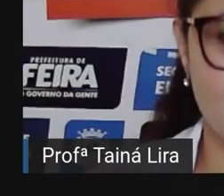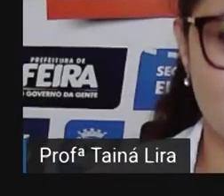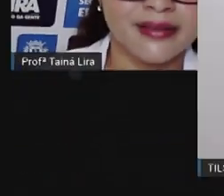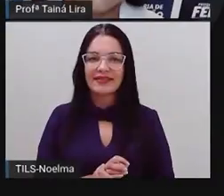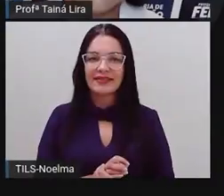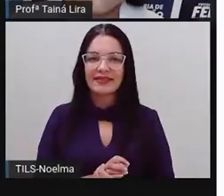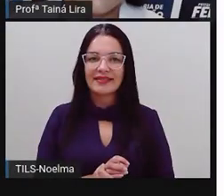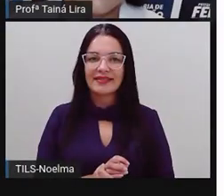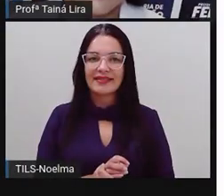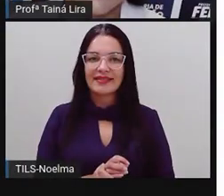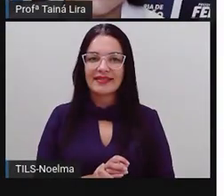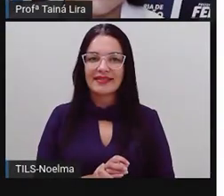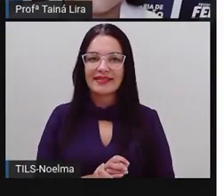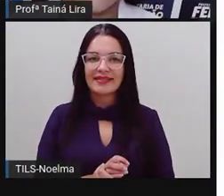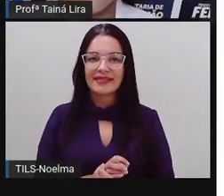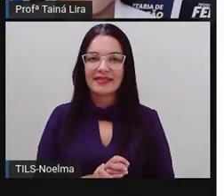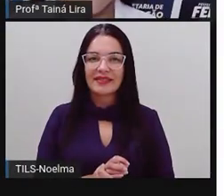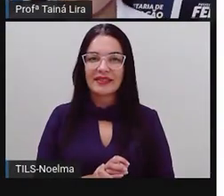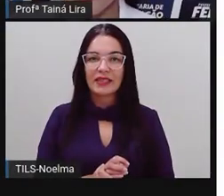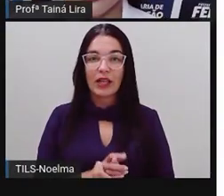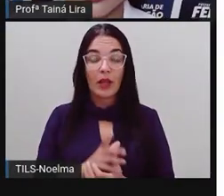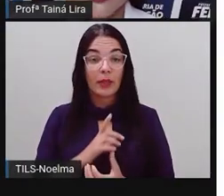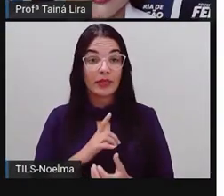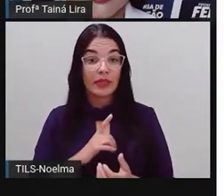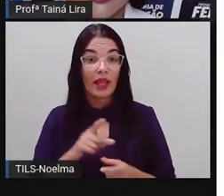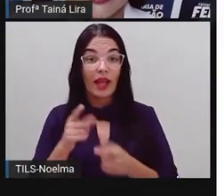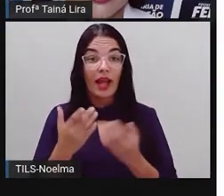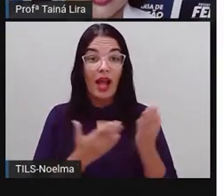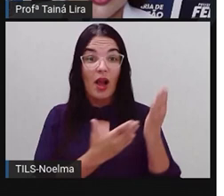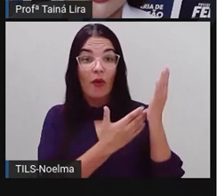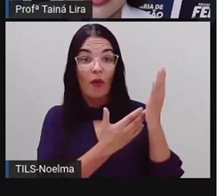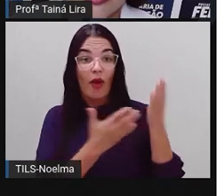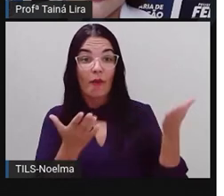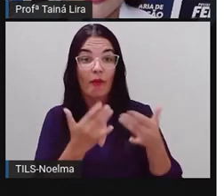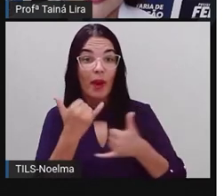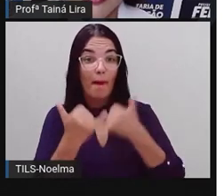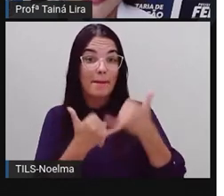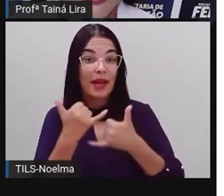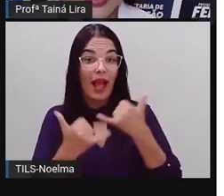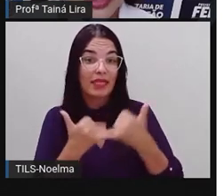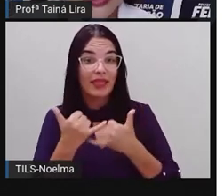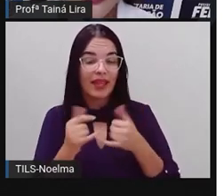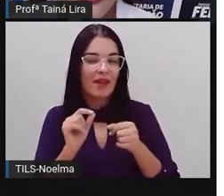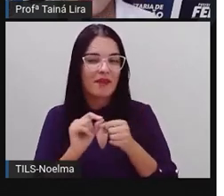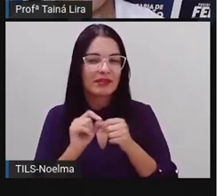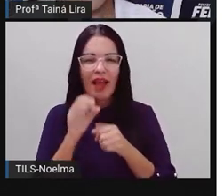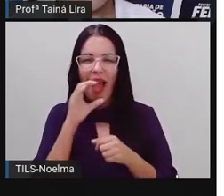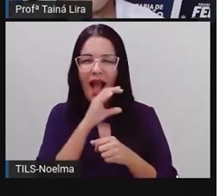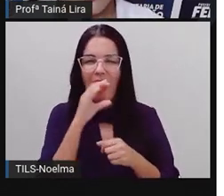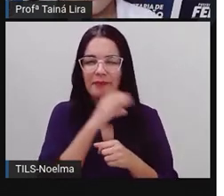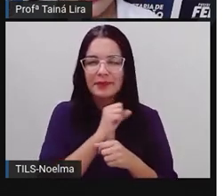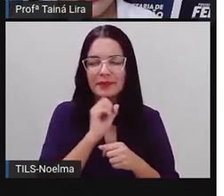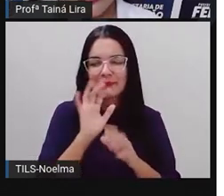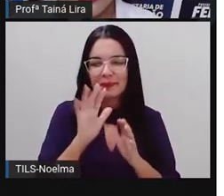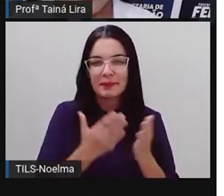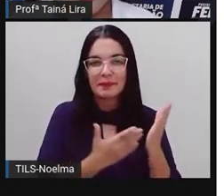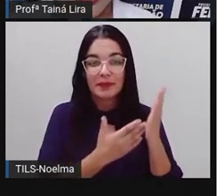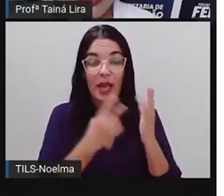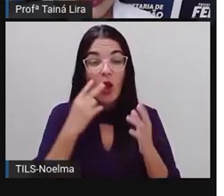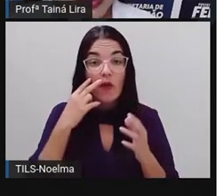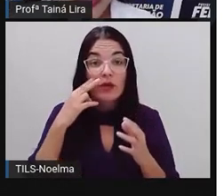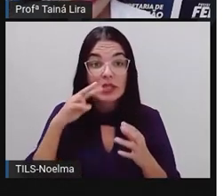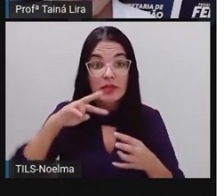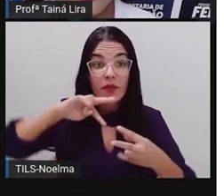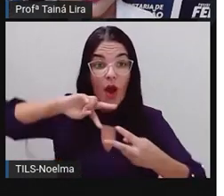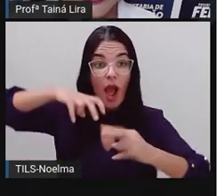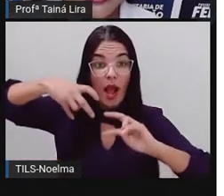bom então é a gente tem aqui o joguinho segundo ano que a gente vai fazer rapidinho vocês viram lá a